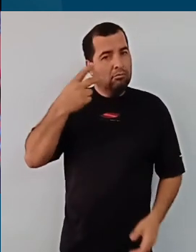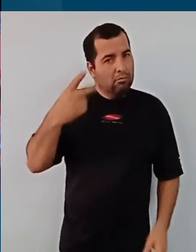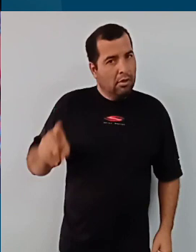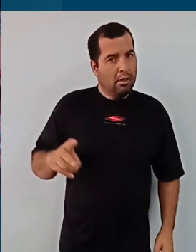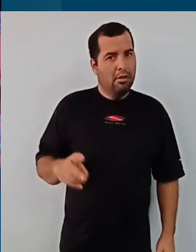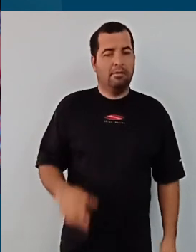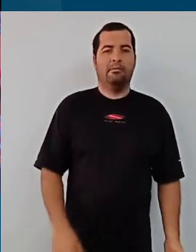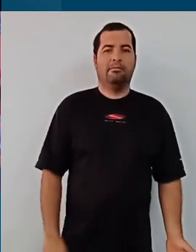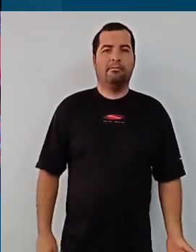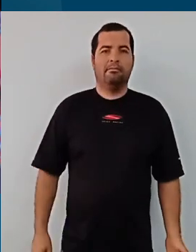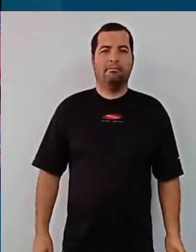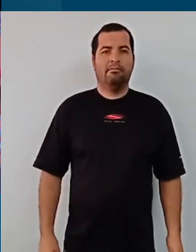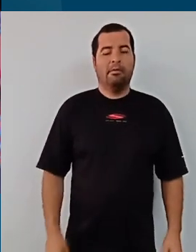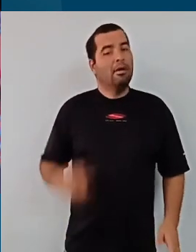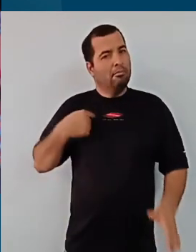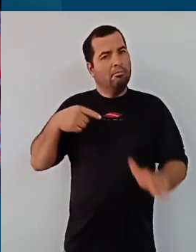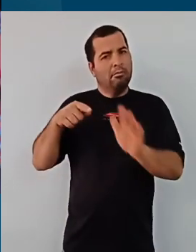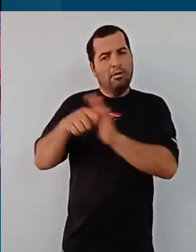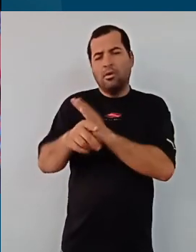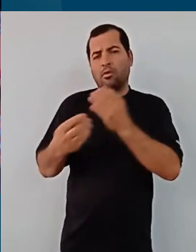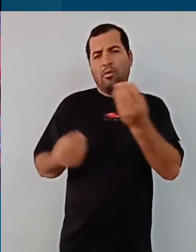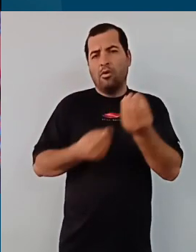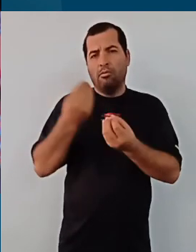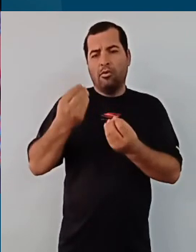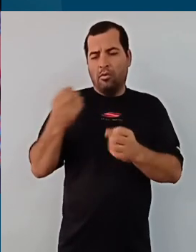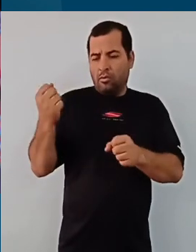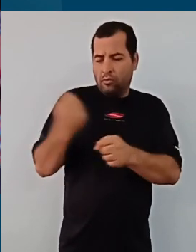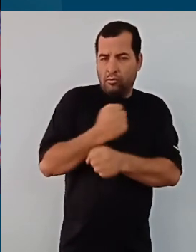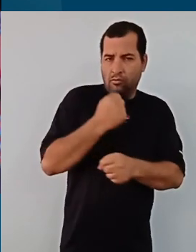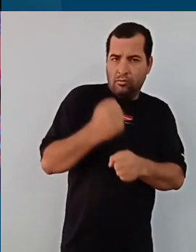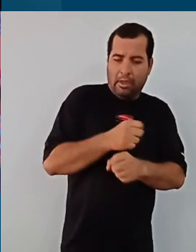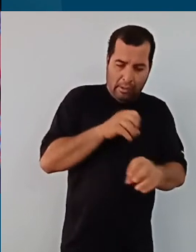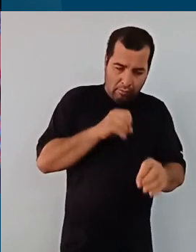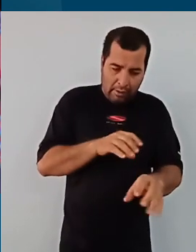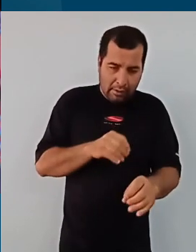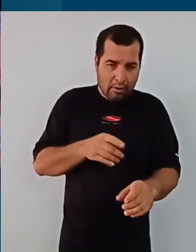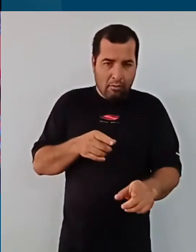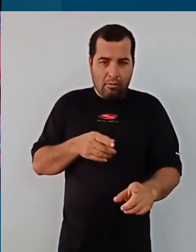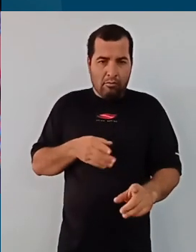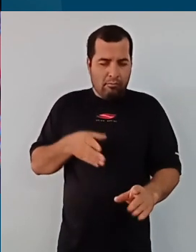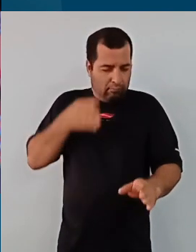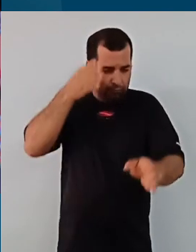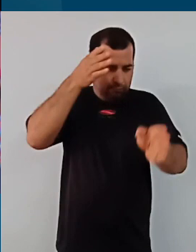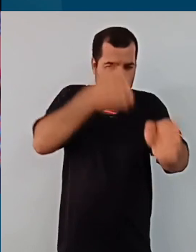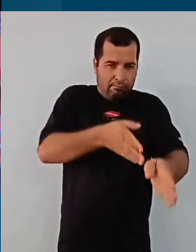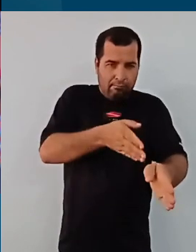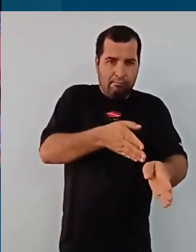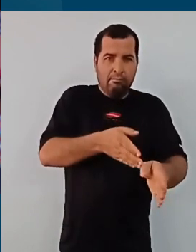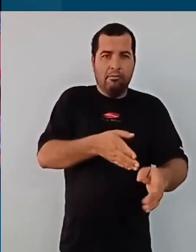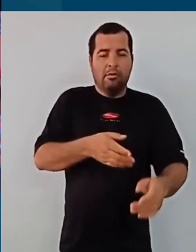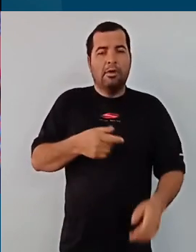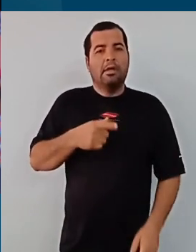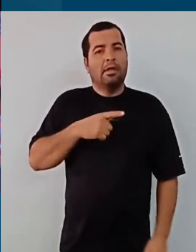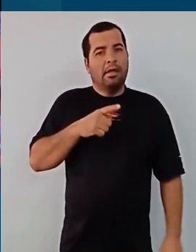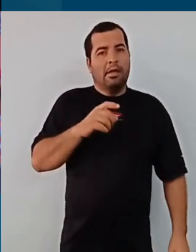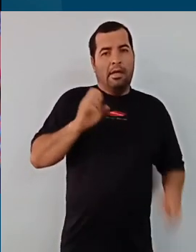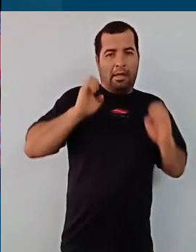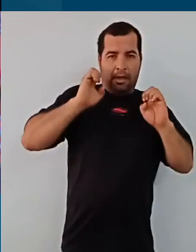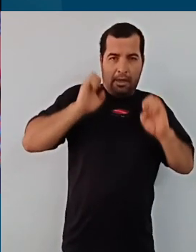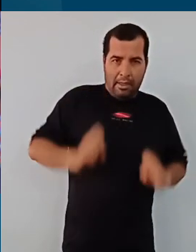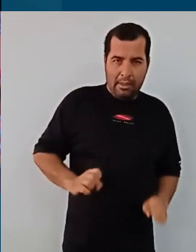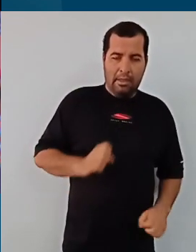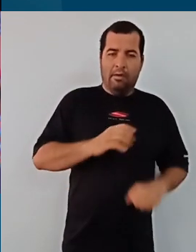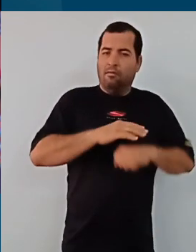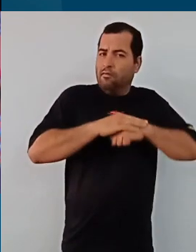desenvolvimento humano. E aí a pergunta é, como construir uma educação focada nas dimensões, né, subjetiva, ética,